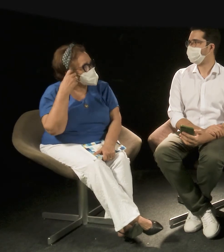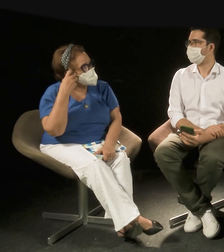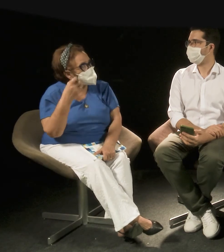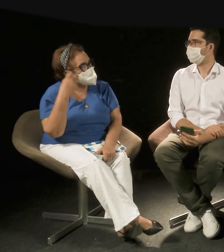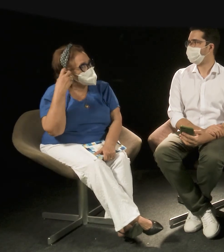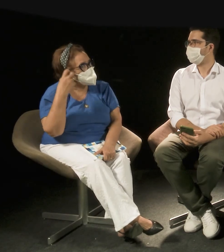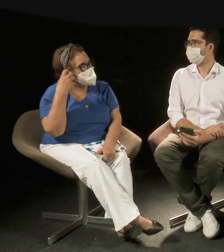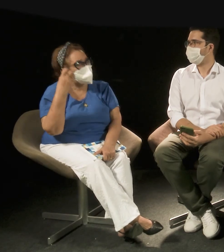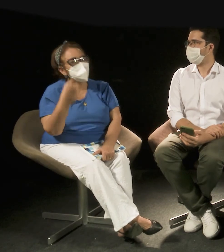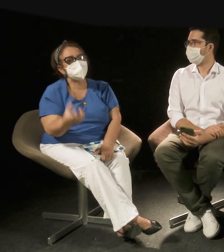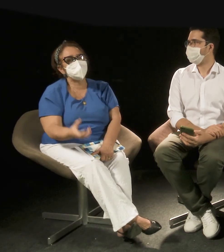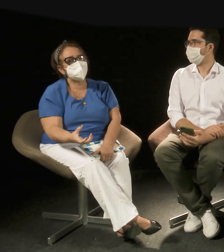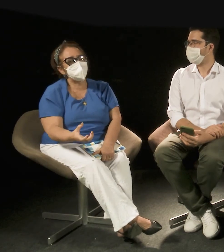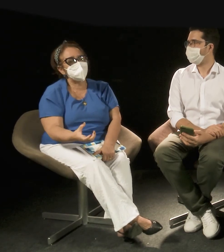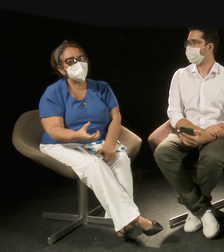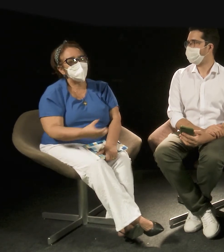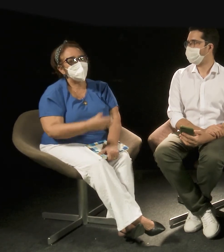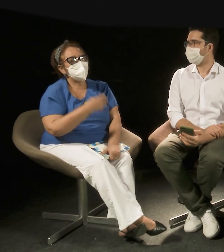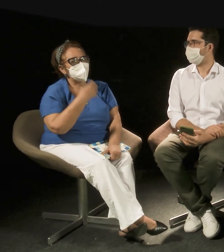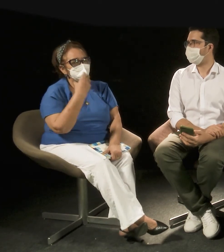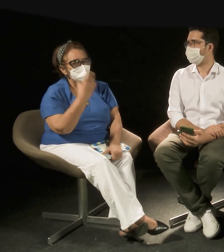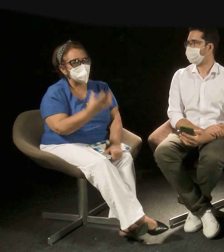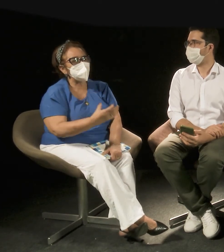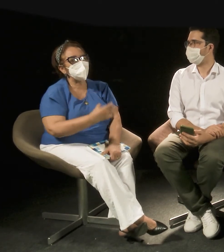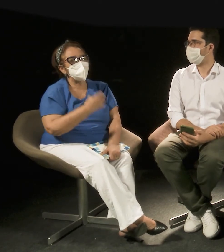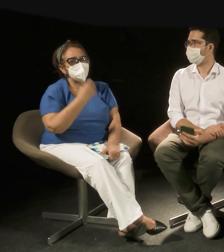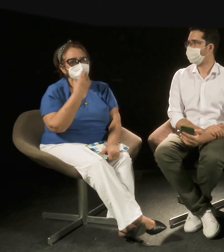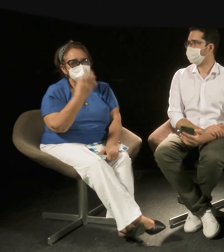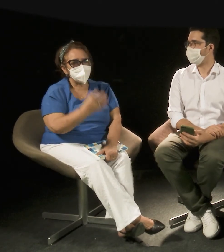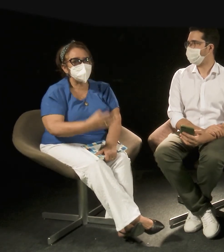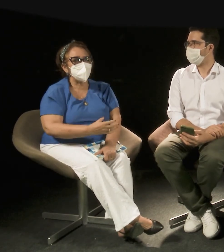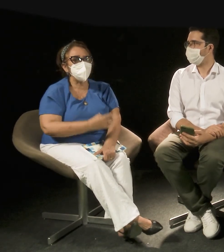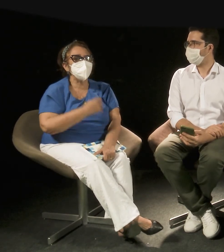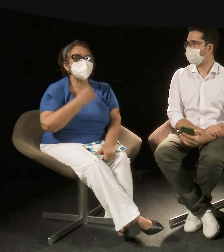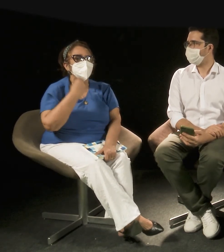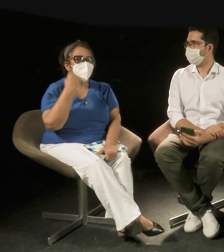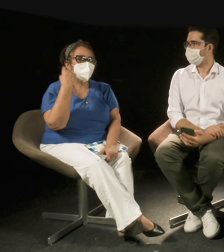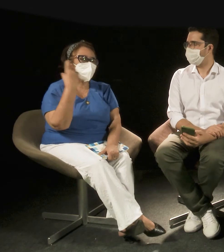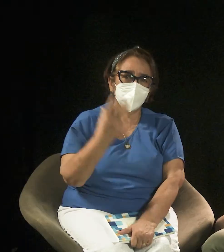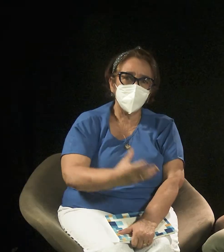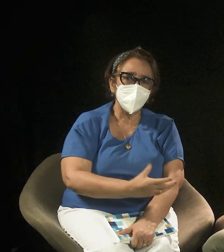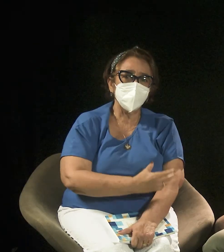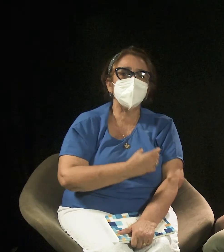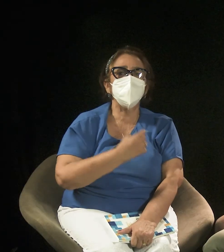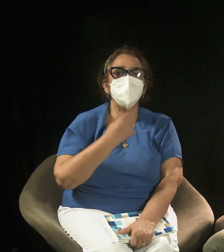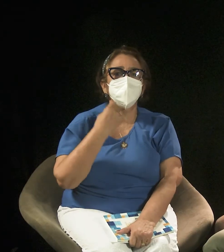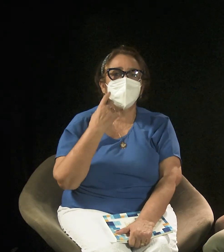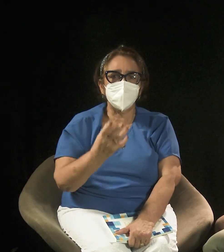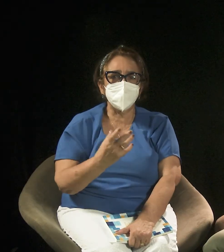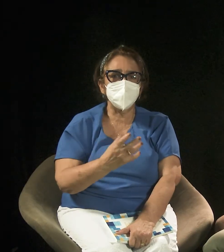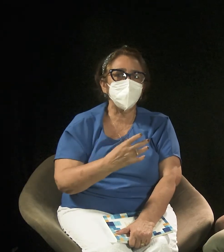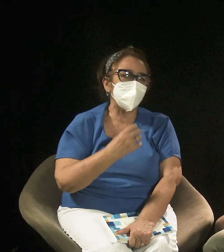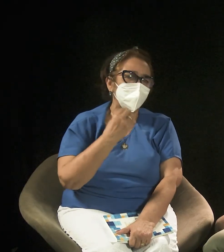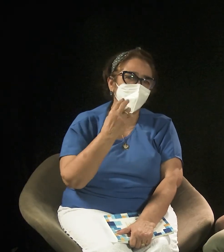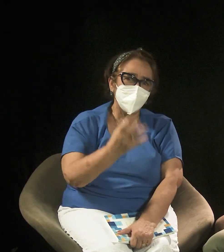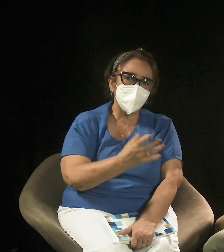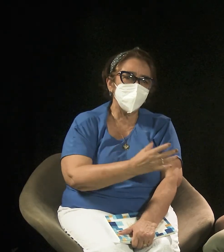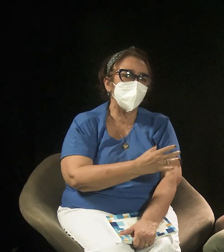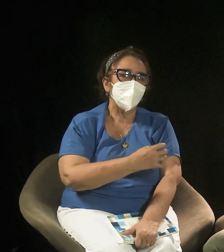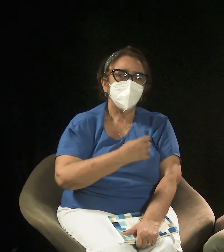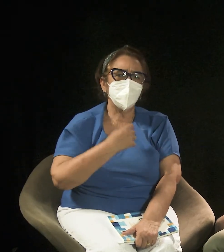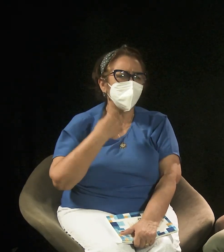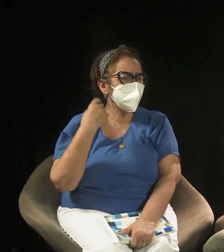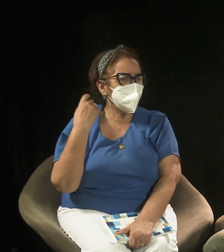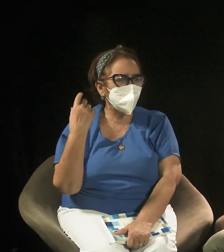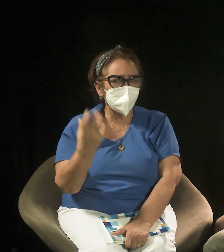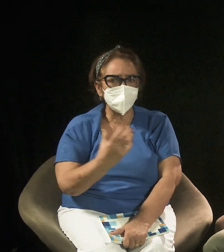mas ela precisa de ouvidos sensíveis. Então, os professores, os gestores, os jovens nas comunidades, junto à